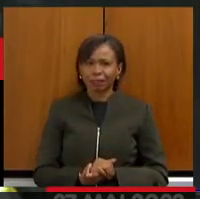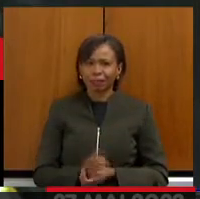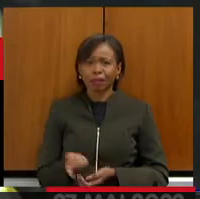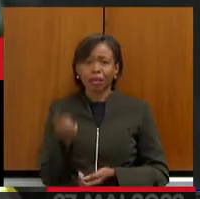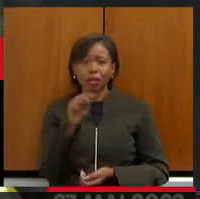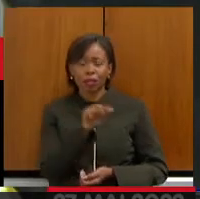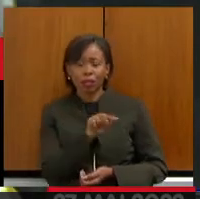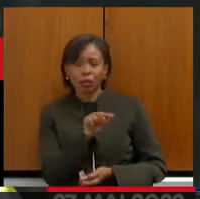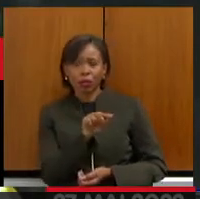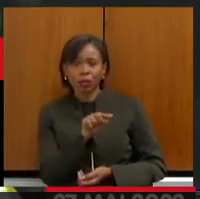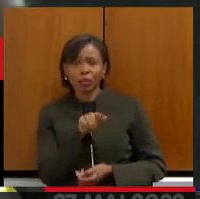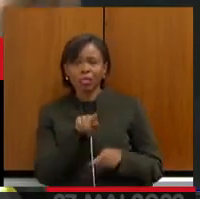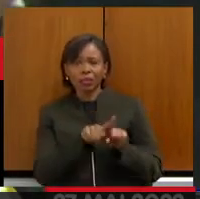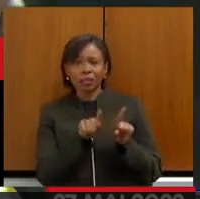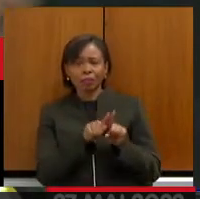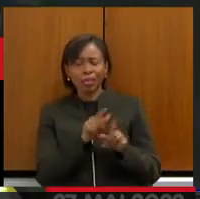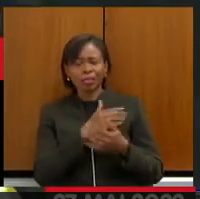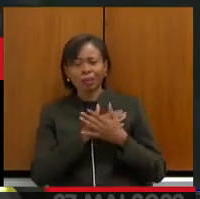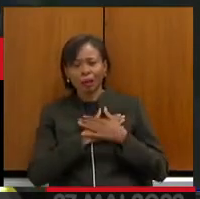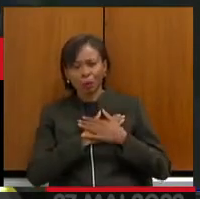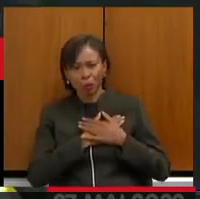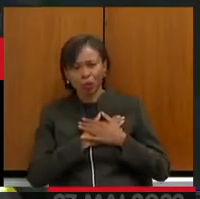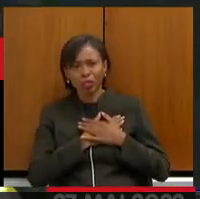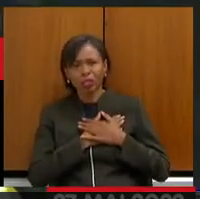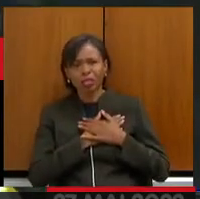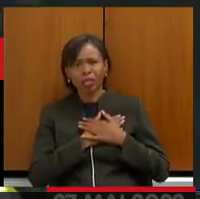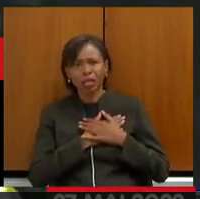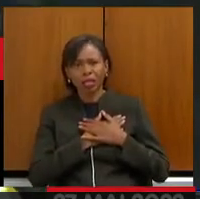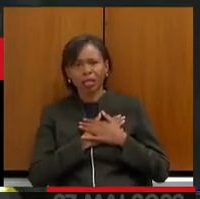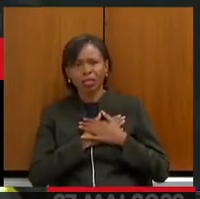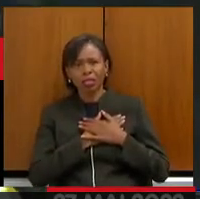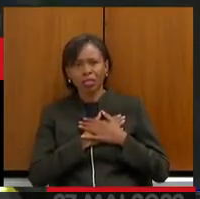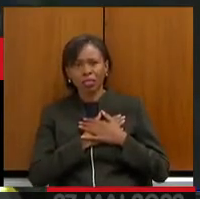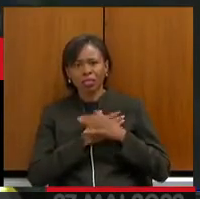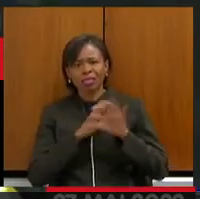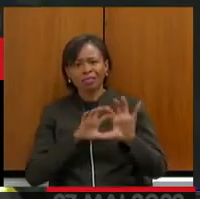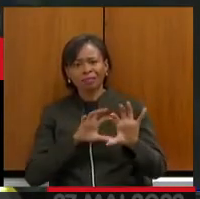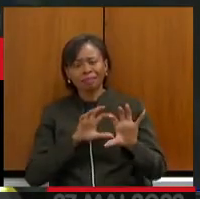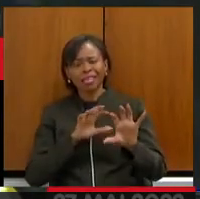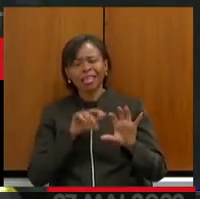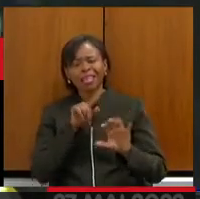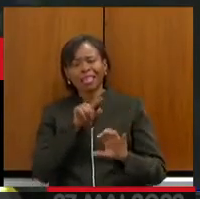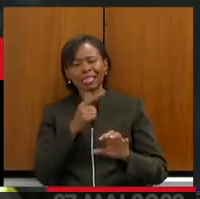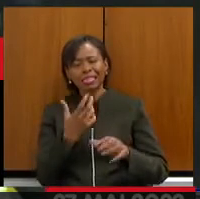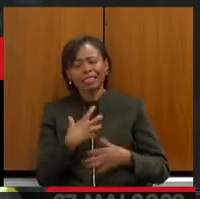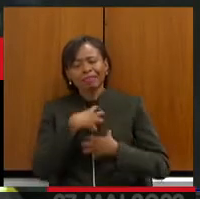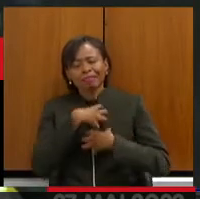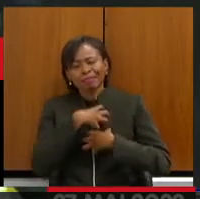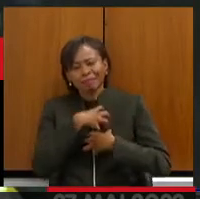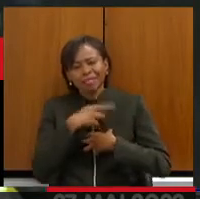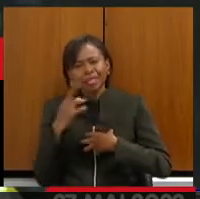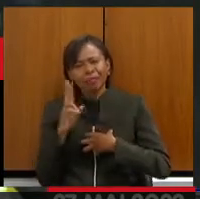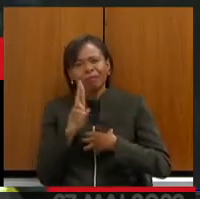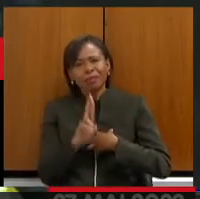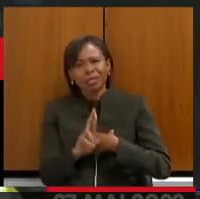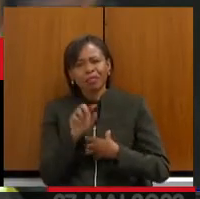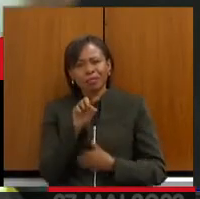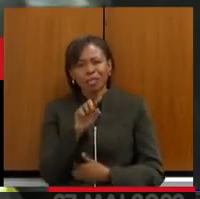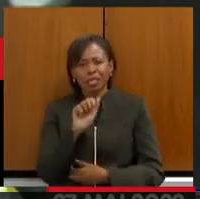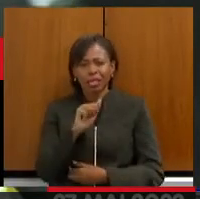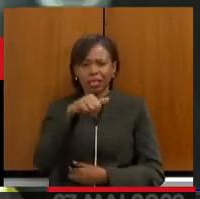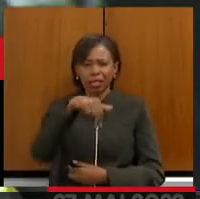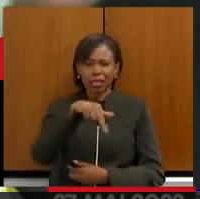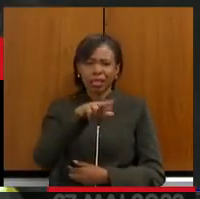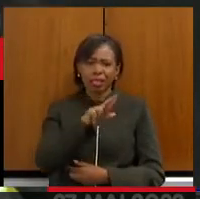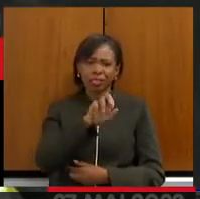é aquelas coisas assim de você falar se você se sente representada demais com você viu Andreia